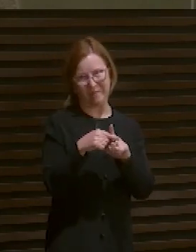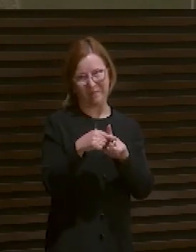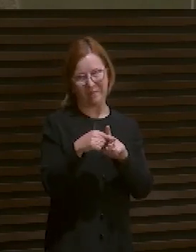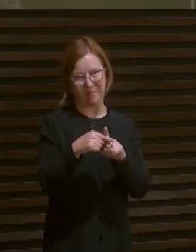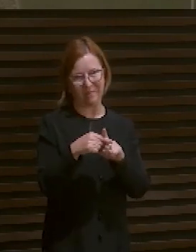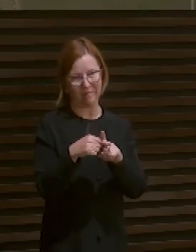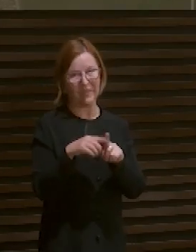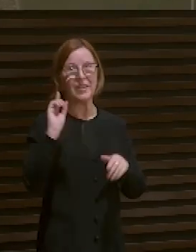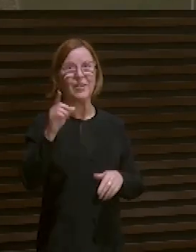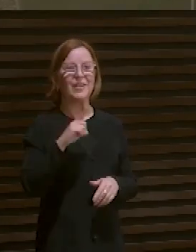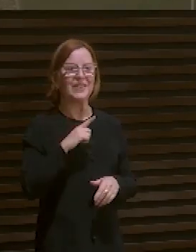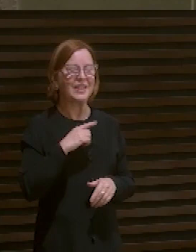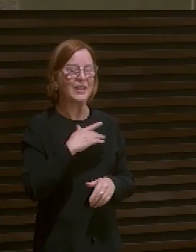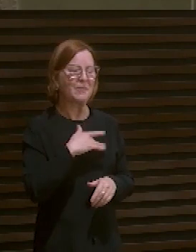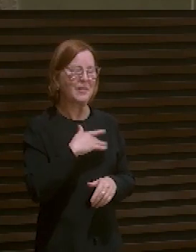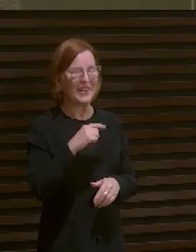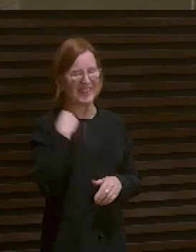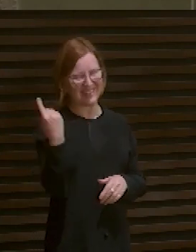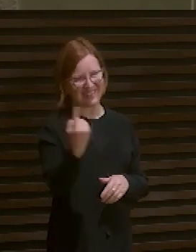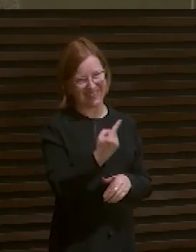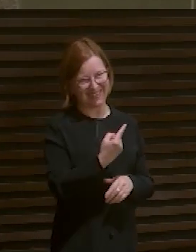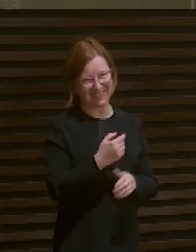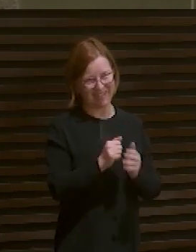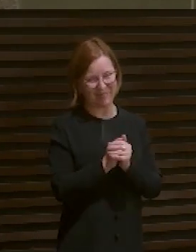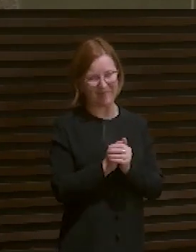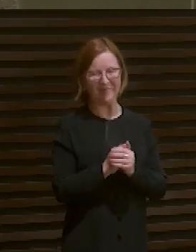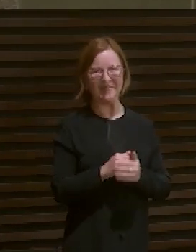Que Deus tenha misericórdia de nós.